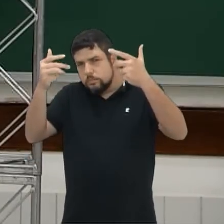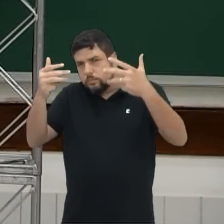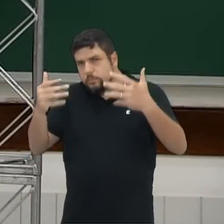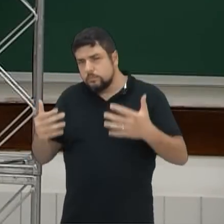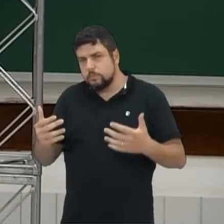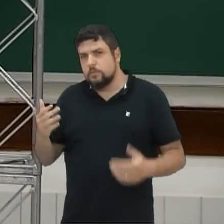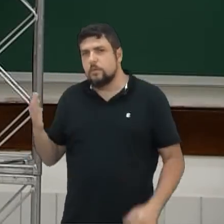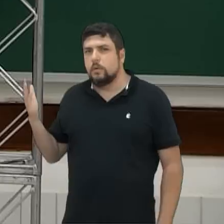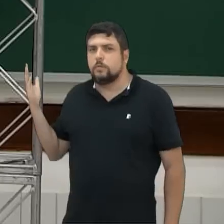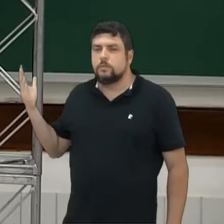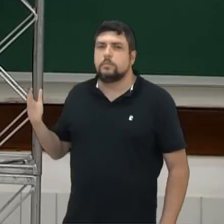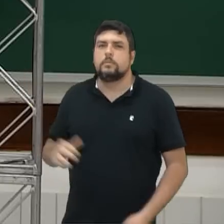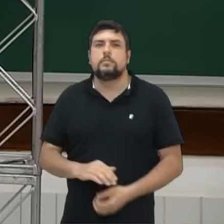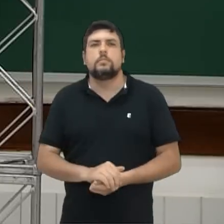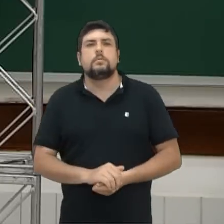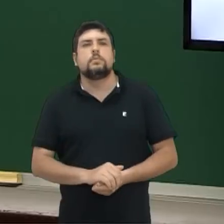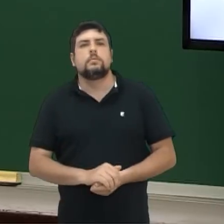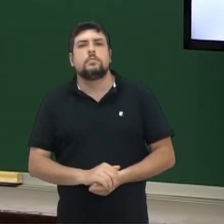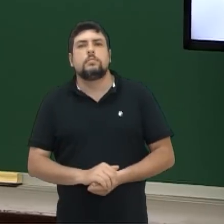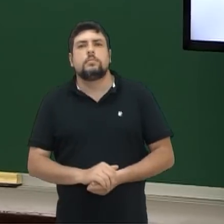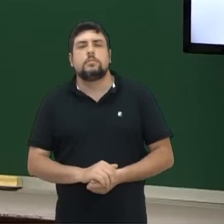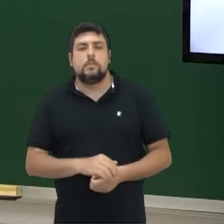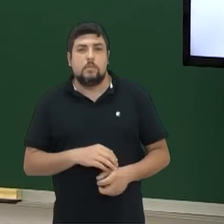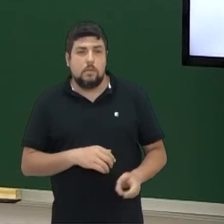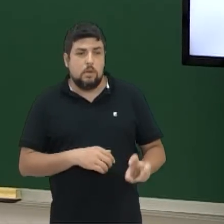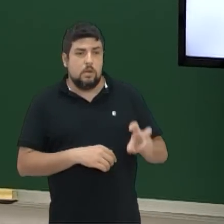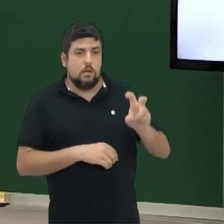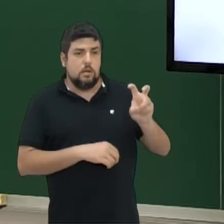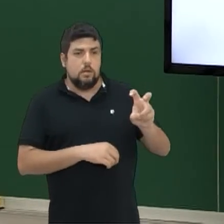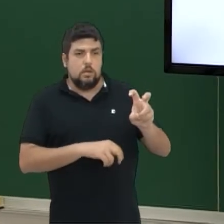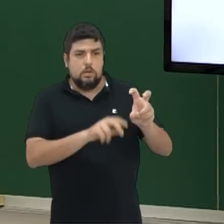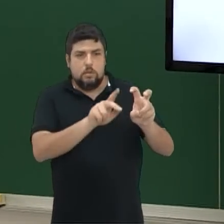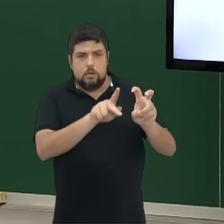A gente vai ter que transformar 5 quilogramas